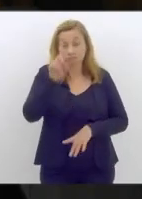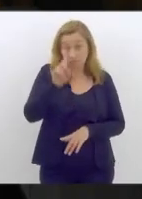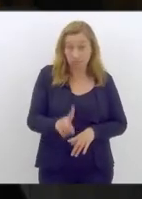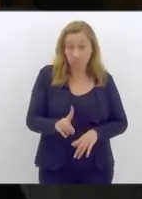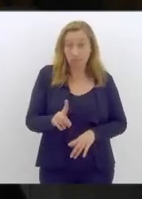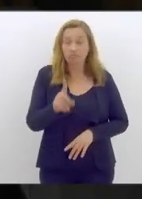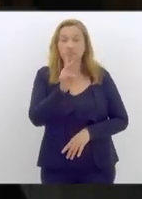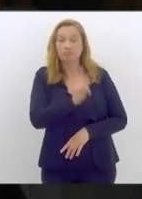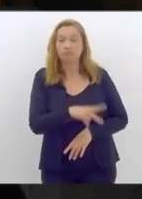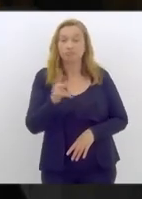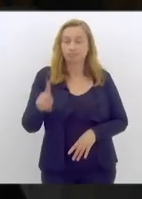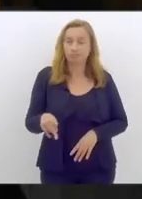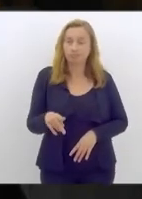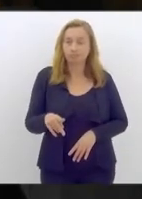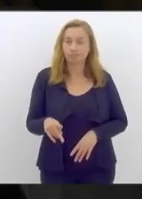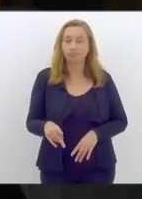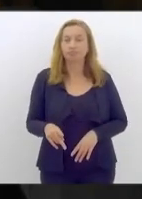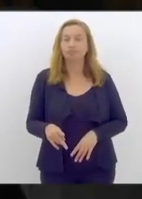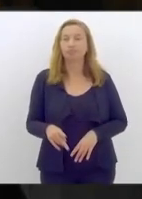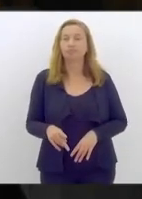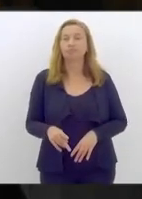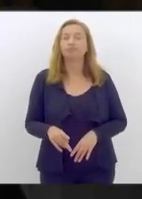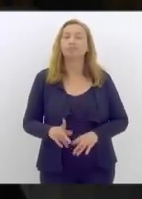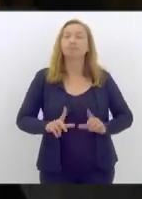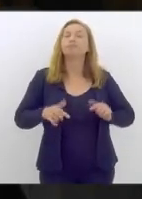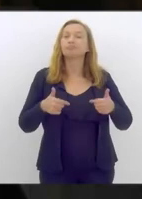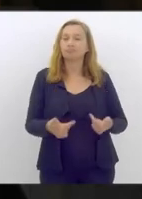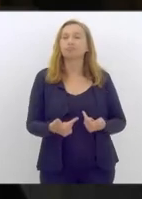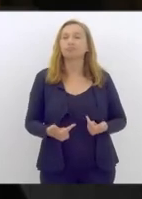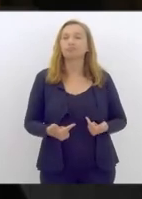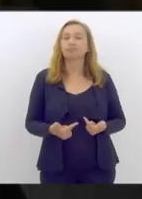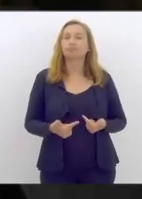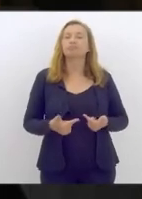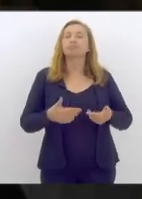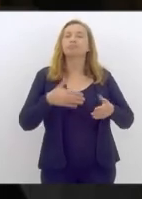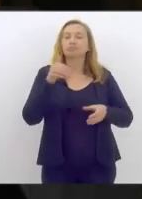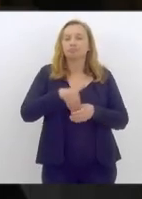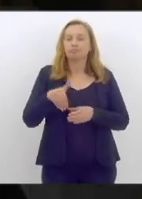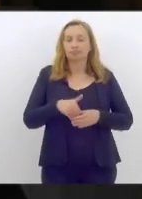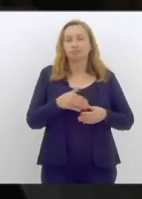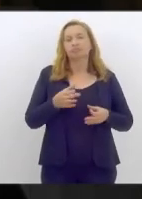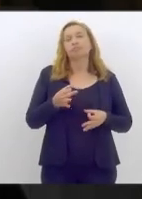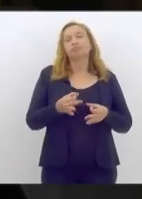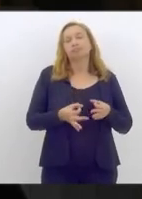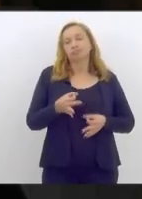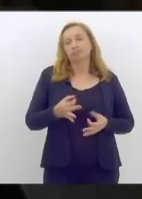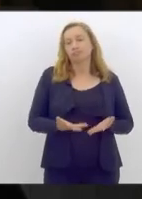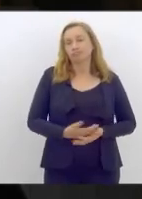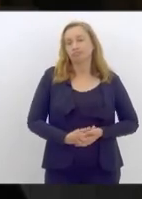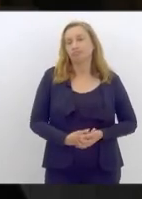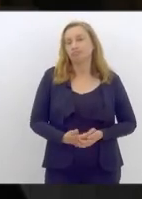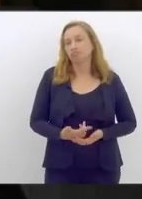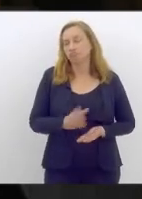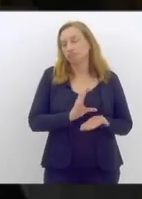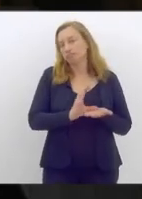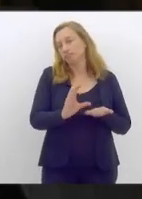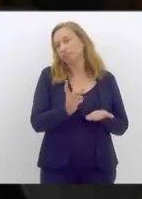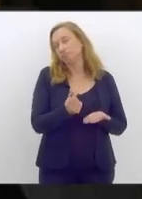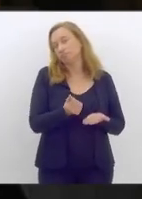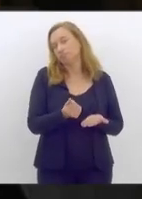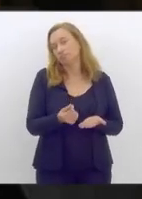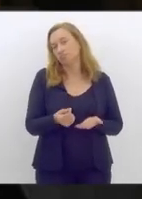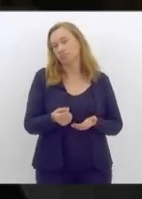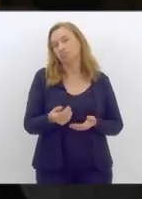desses professores garantido em Ação transitado e julgada que não tem mais recurso que o Governo do Estado